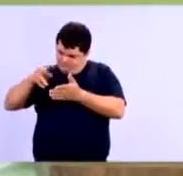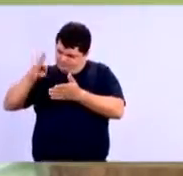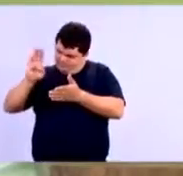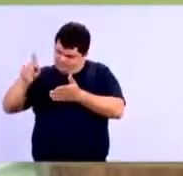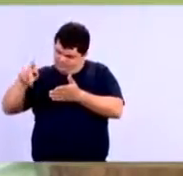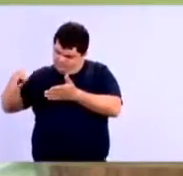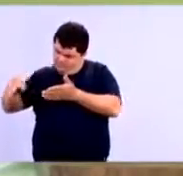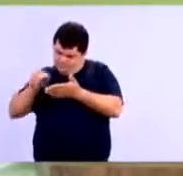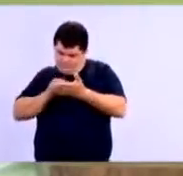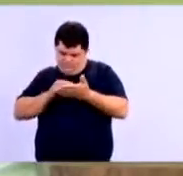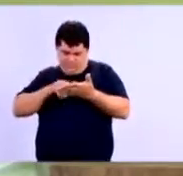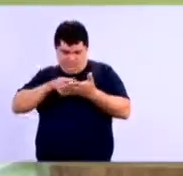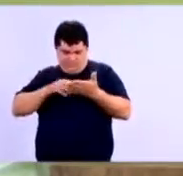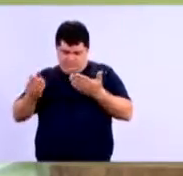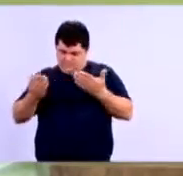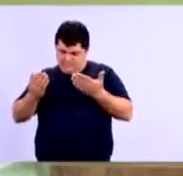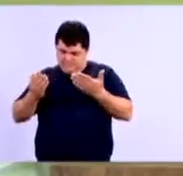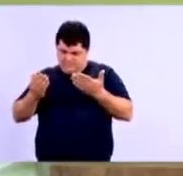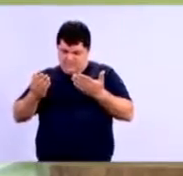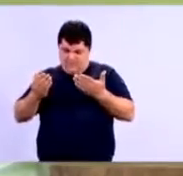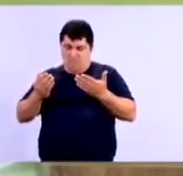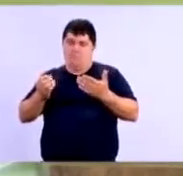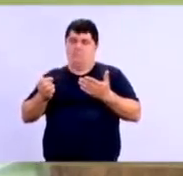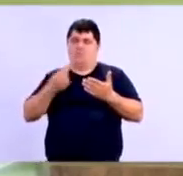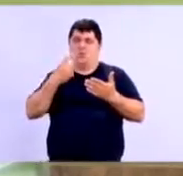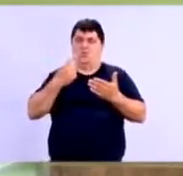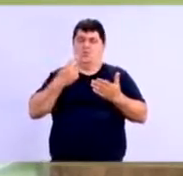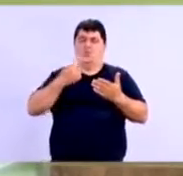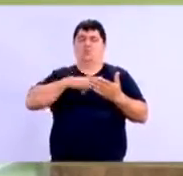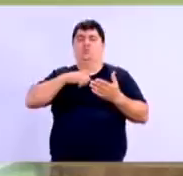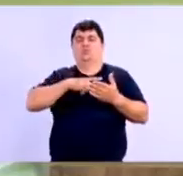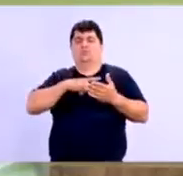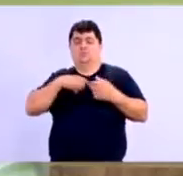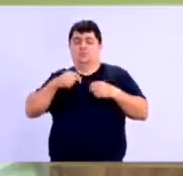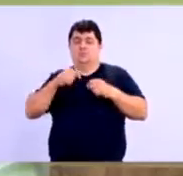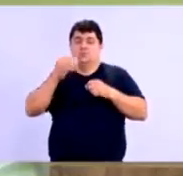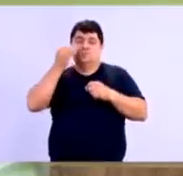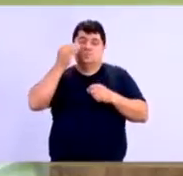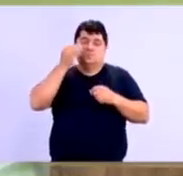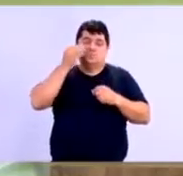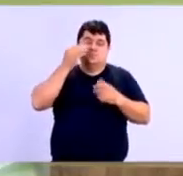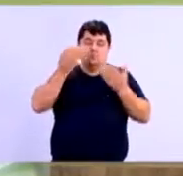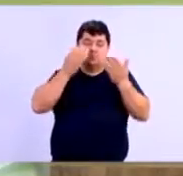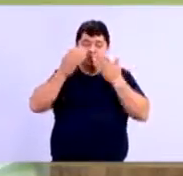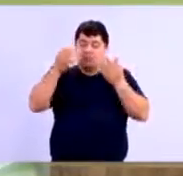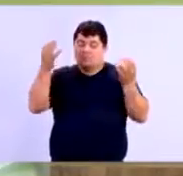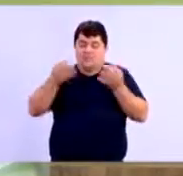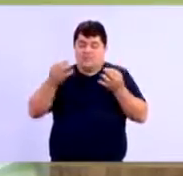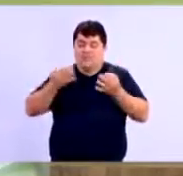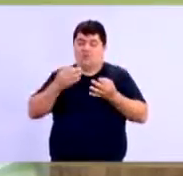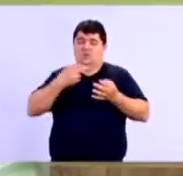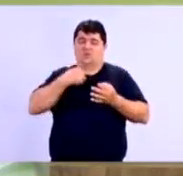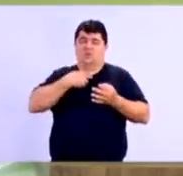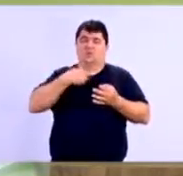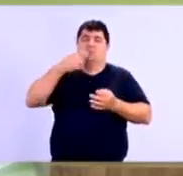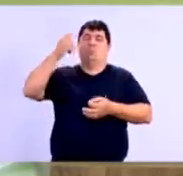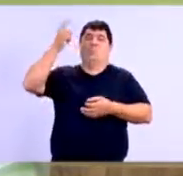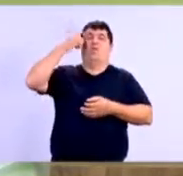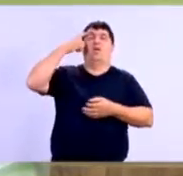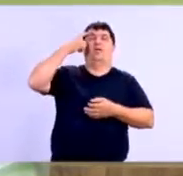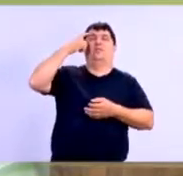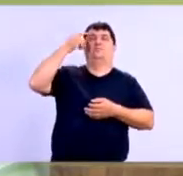você verificar e fazer essa medição em relação às tuas análises, né? Para você não ter uma